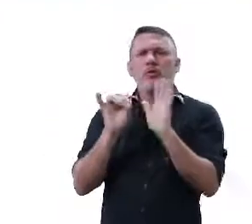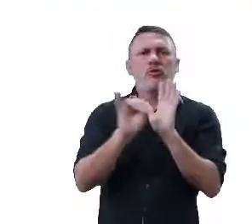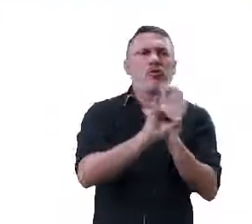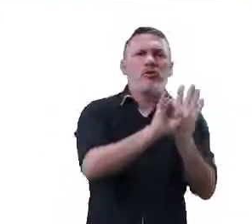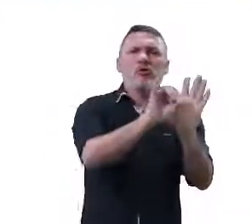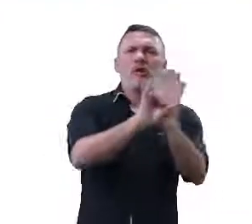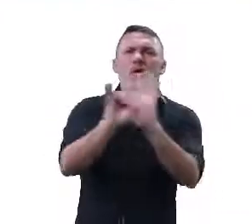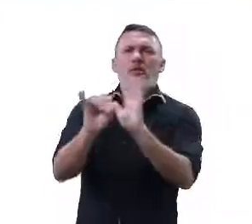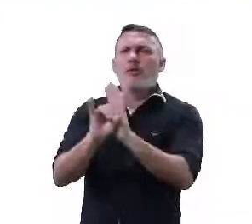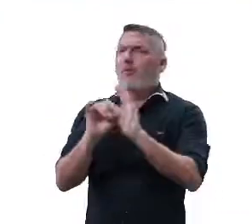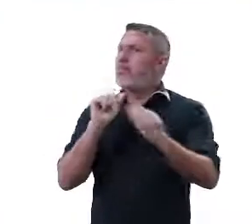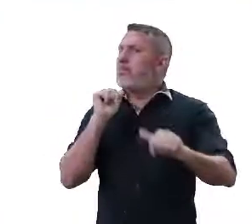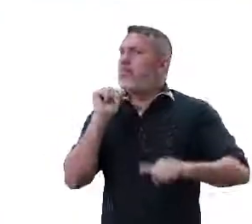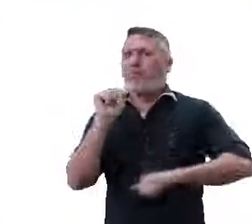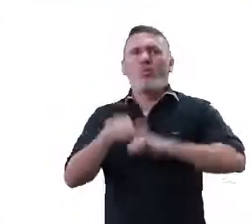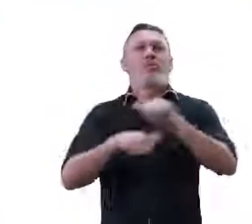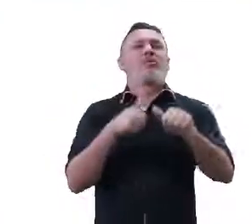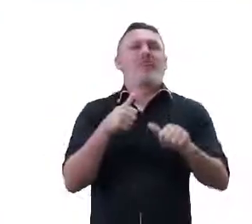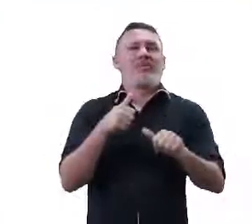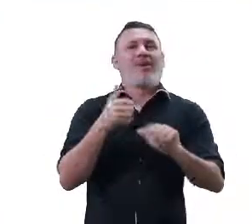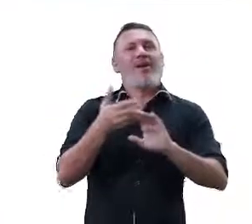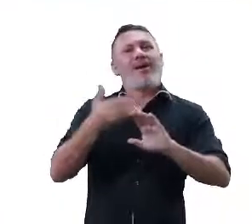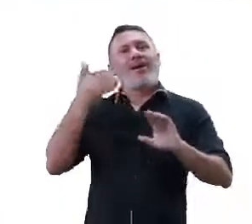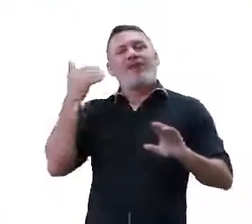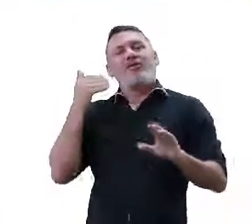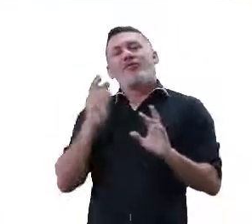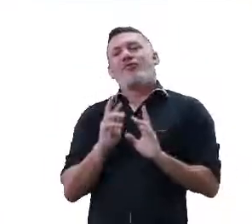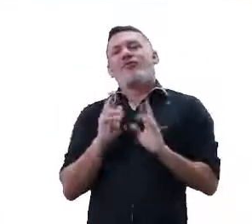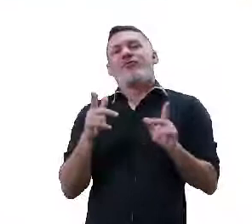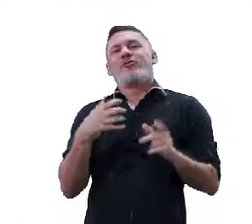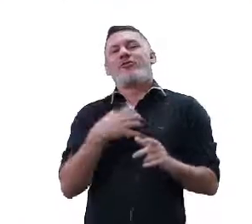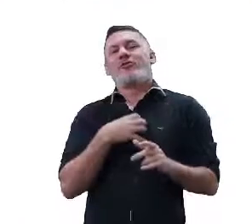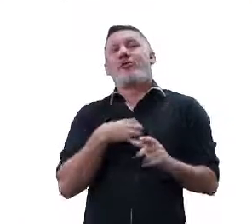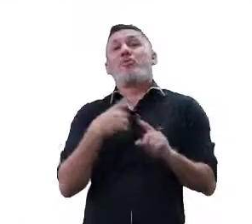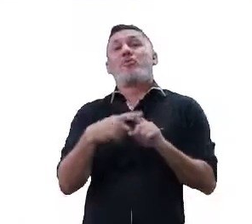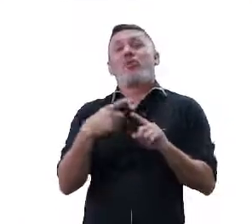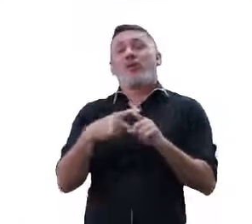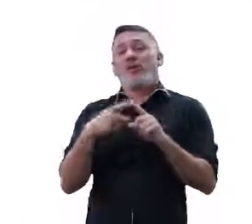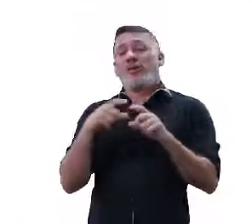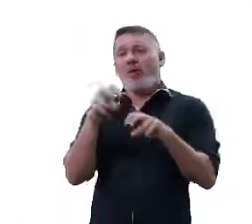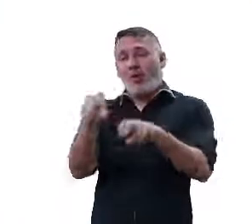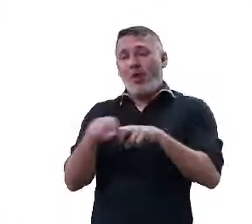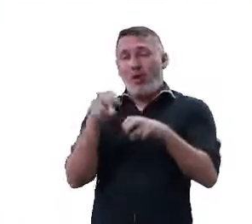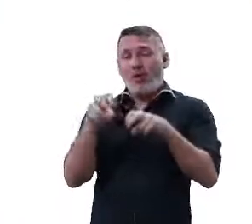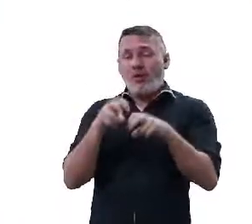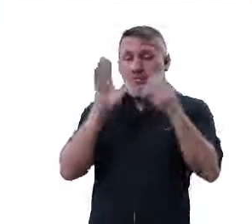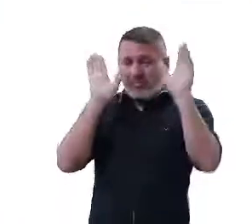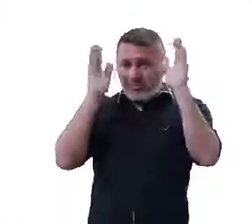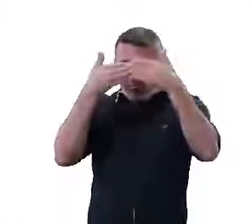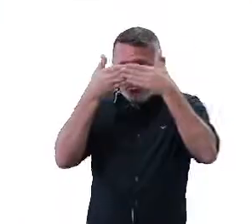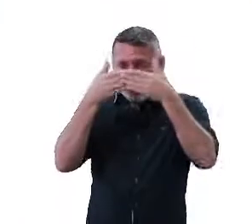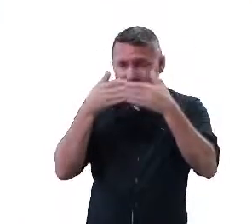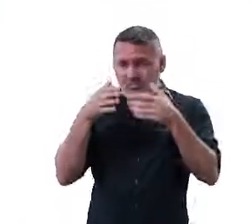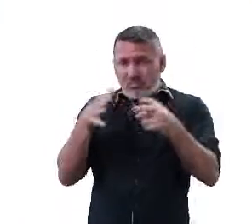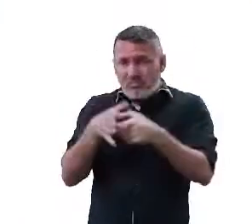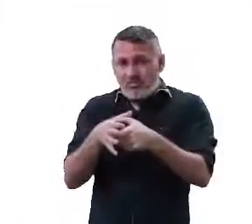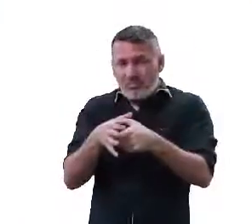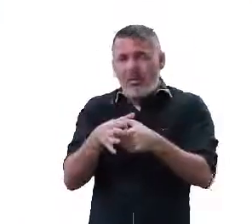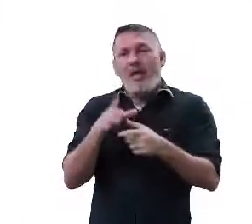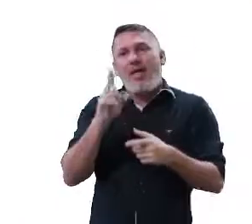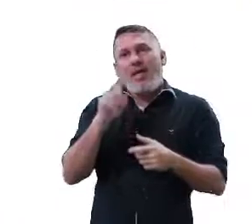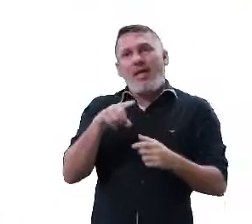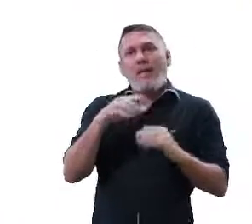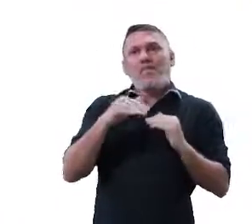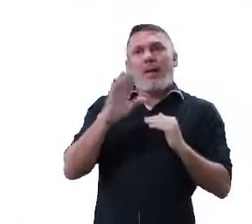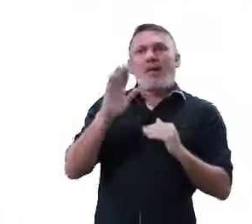indivíduos. Então, tudo aquilo que era explicado anteriormente com base na religião ou puramente na filosofia,